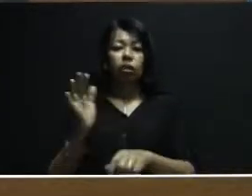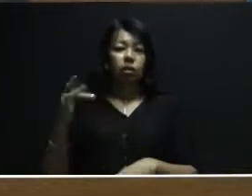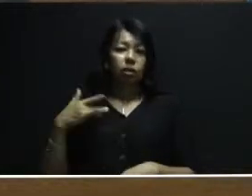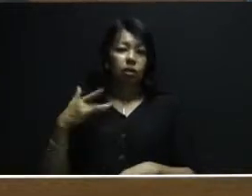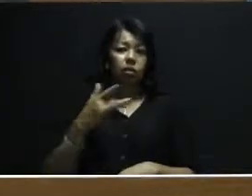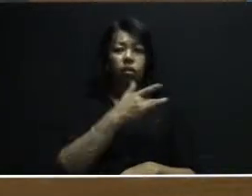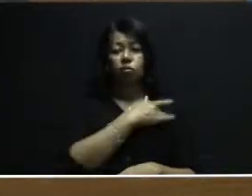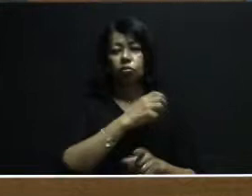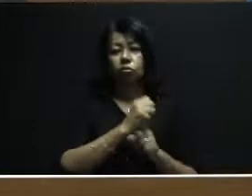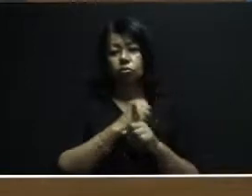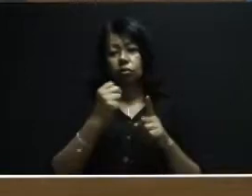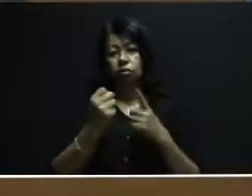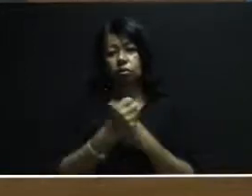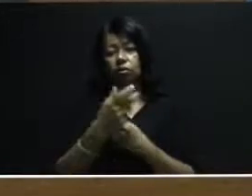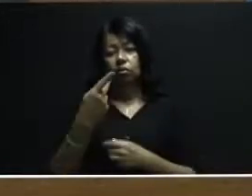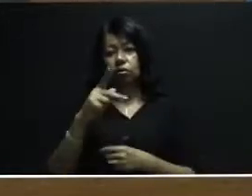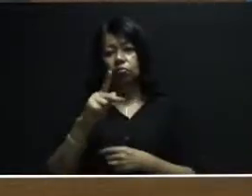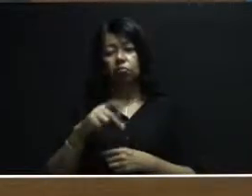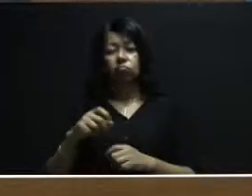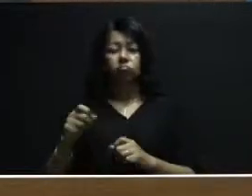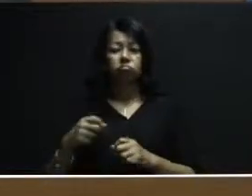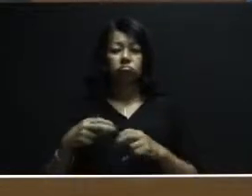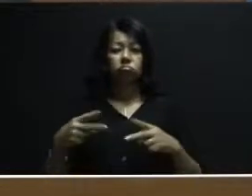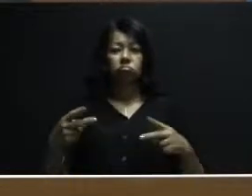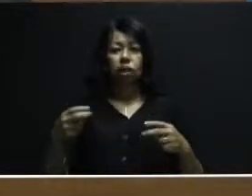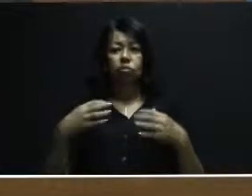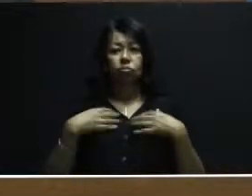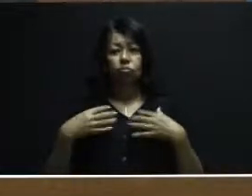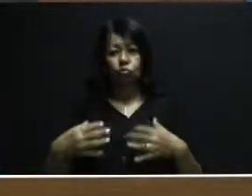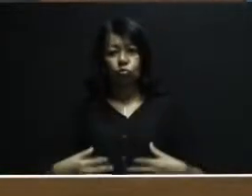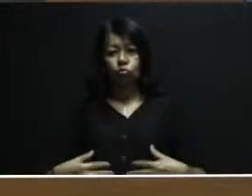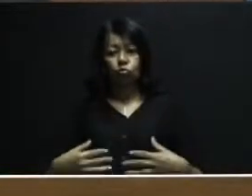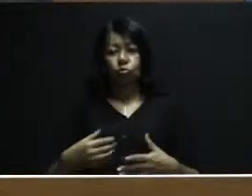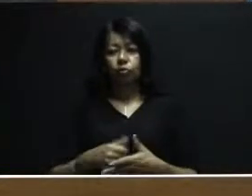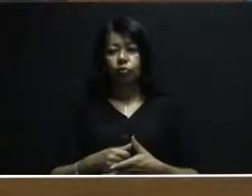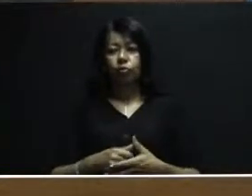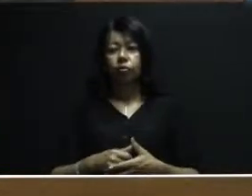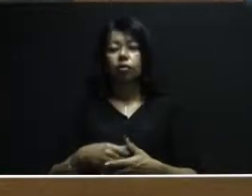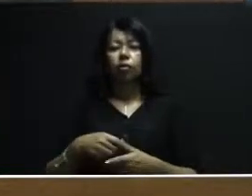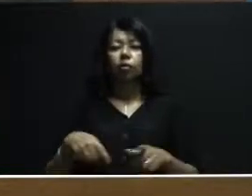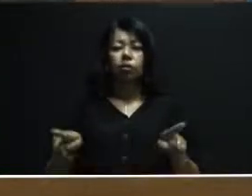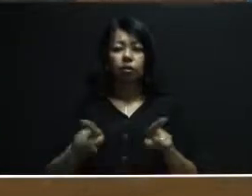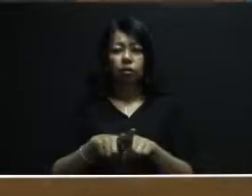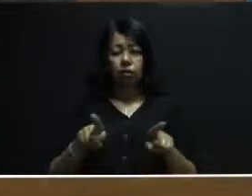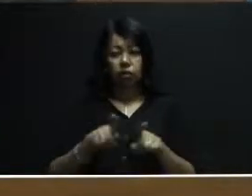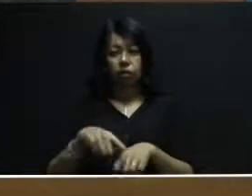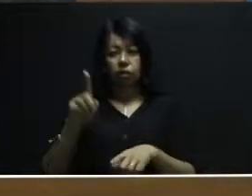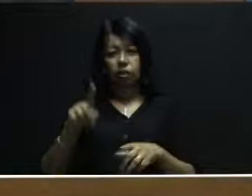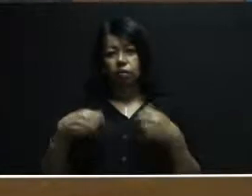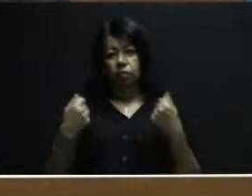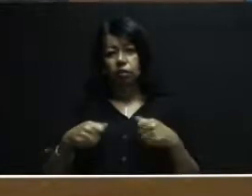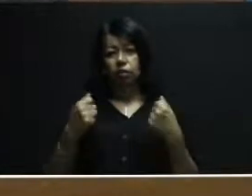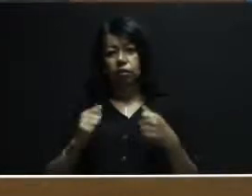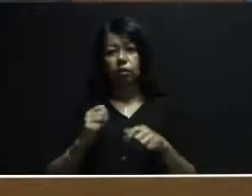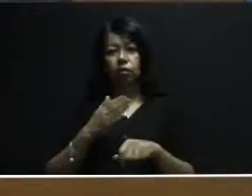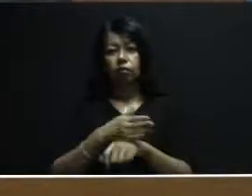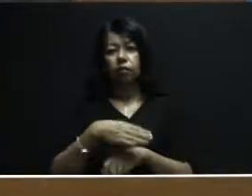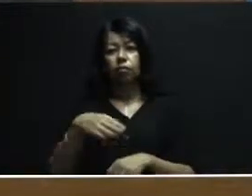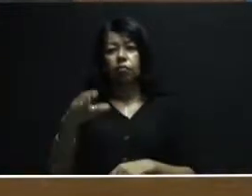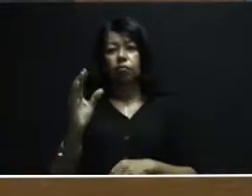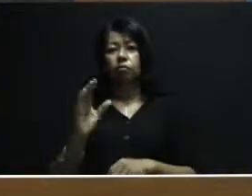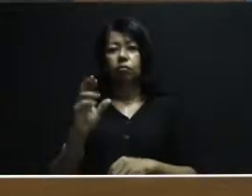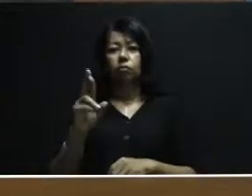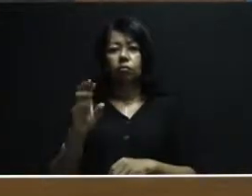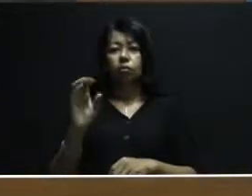sociedade por meio de atividades corporais. E, sendo assim, se faz necessário a intervenção do CREF,